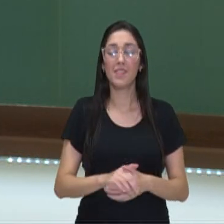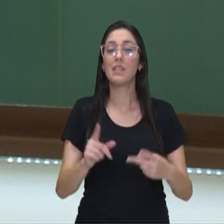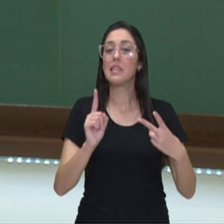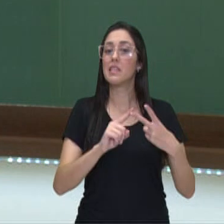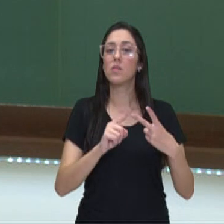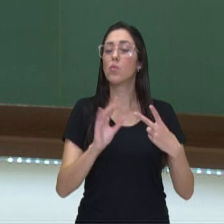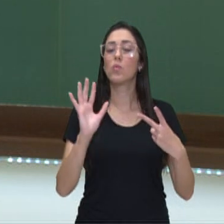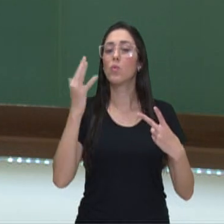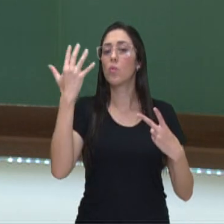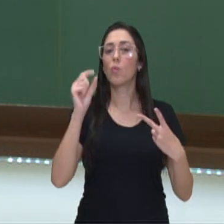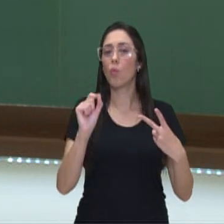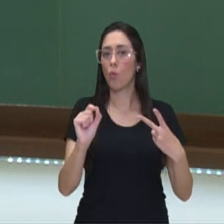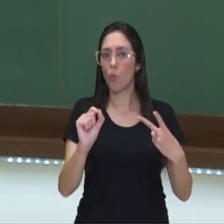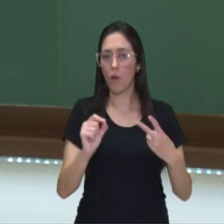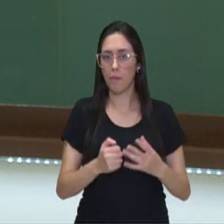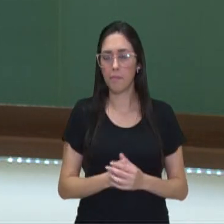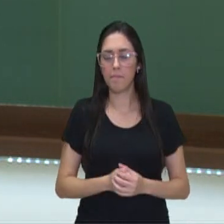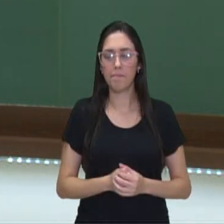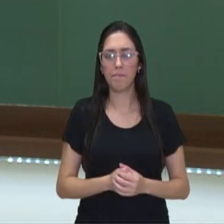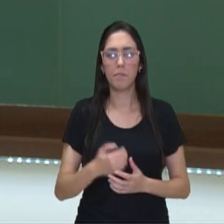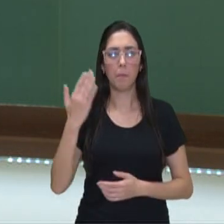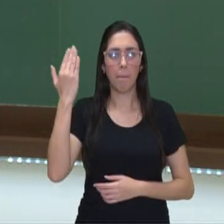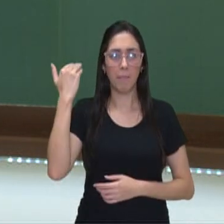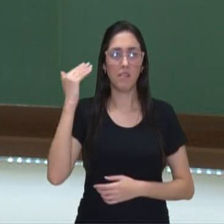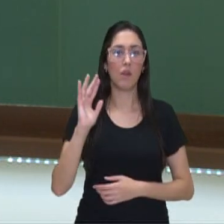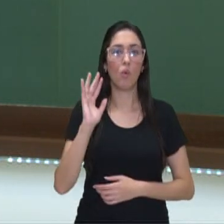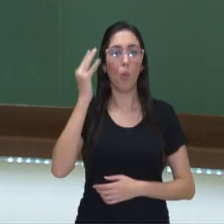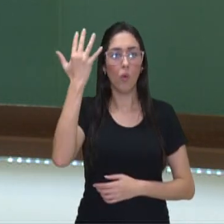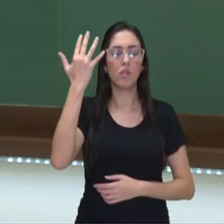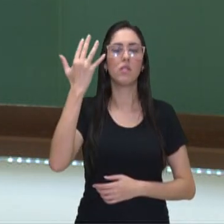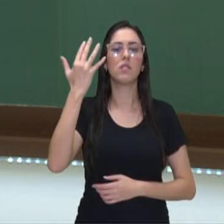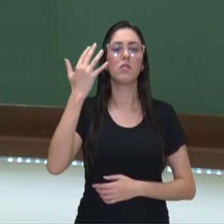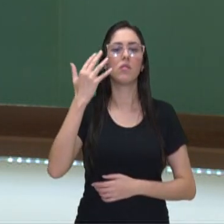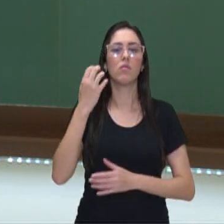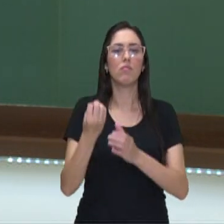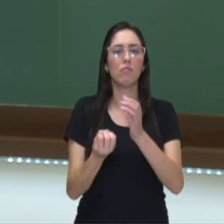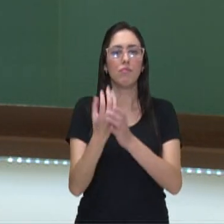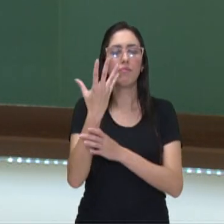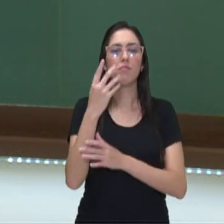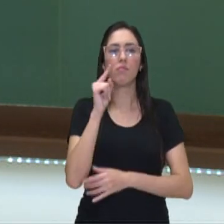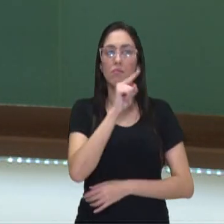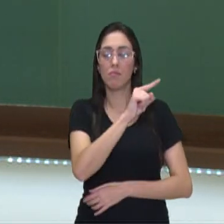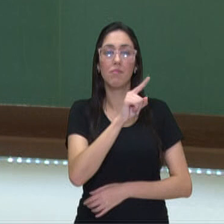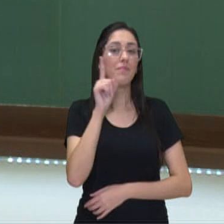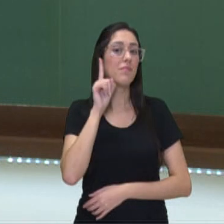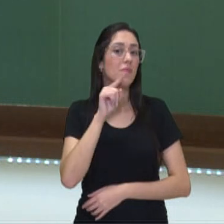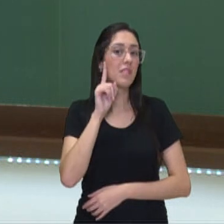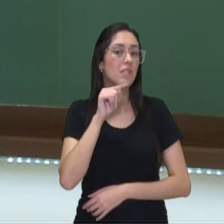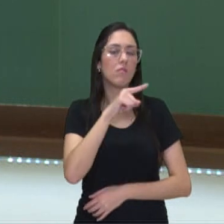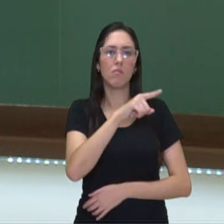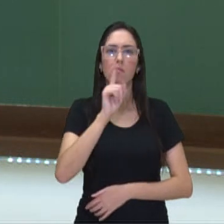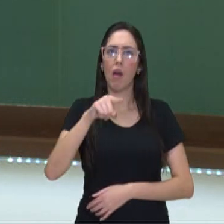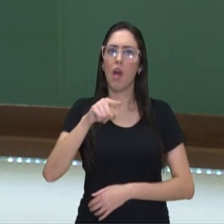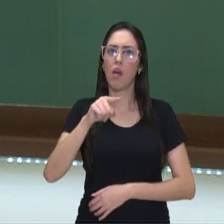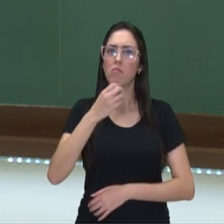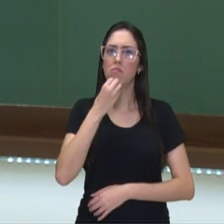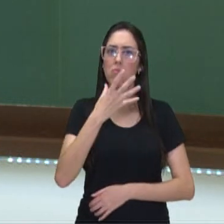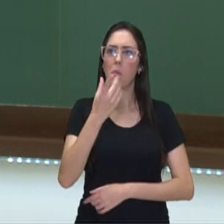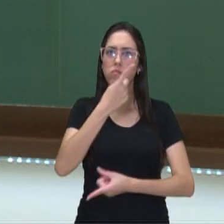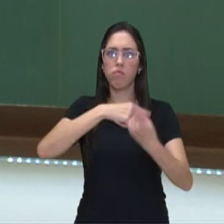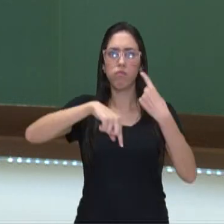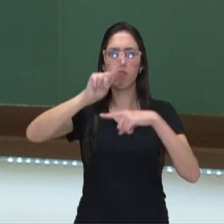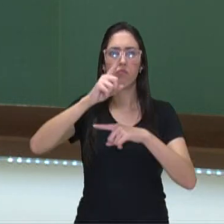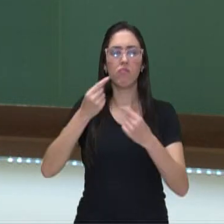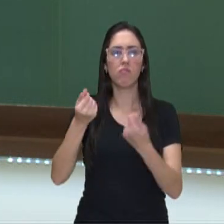coloca aqui é que aconteceu o surgimento dos Estados Unidos como uma potência econômica no século